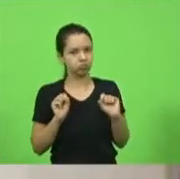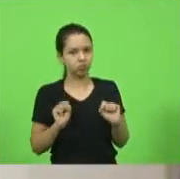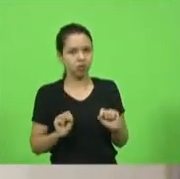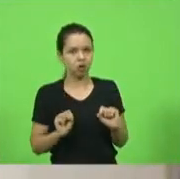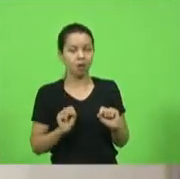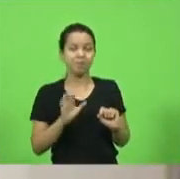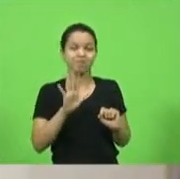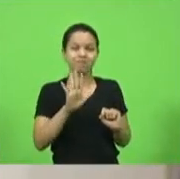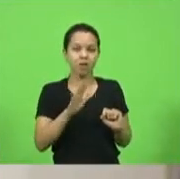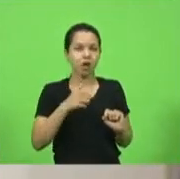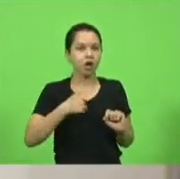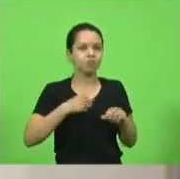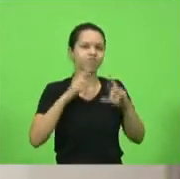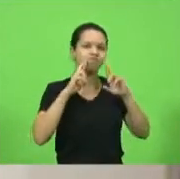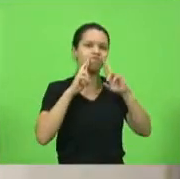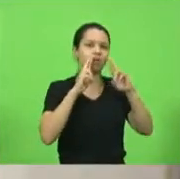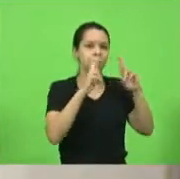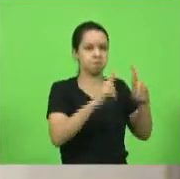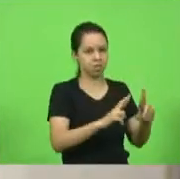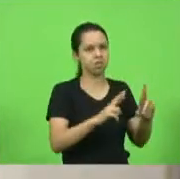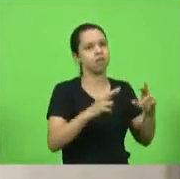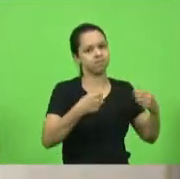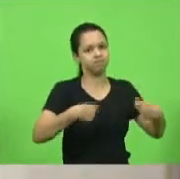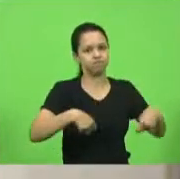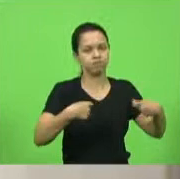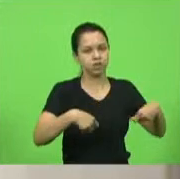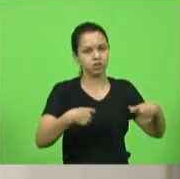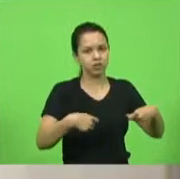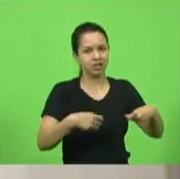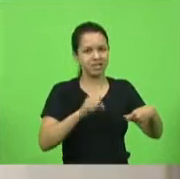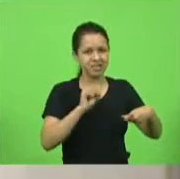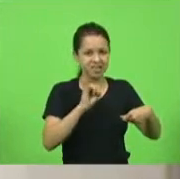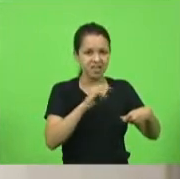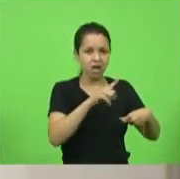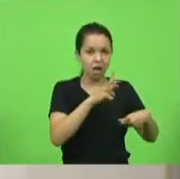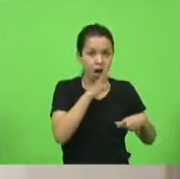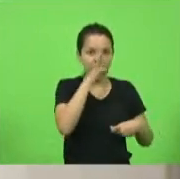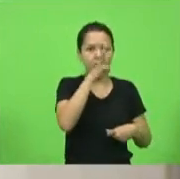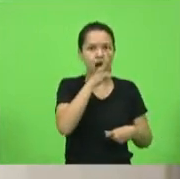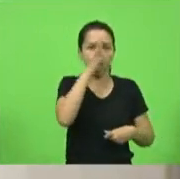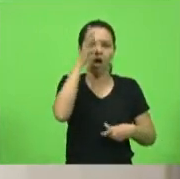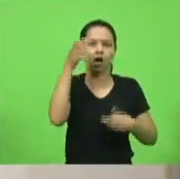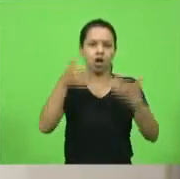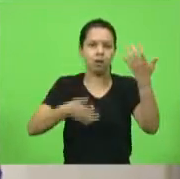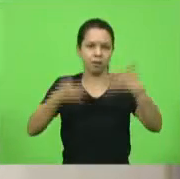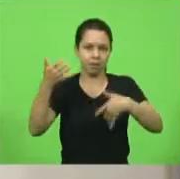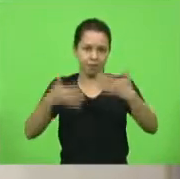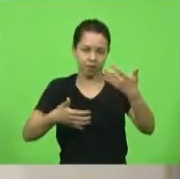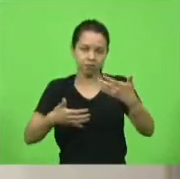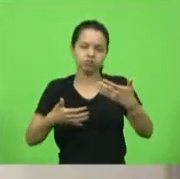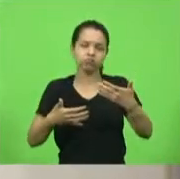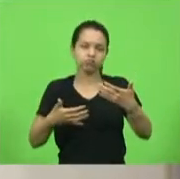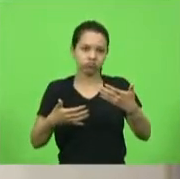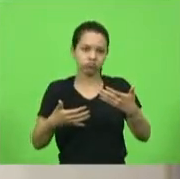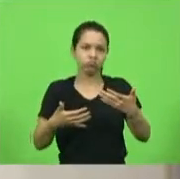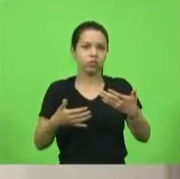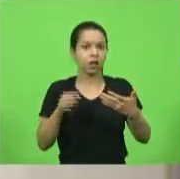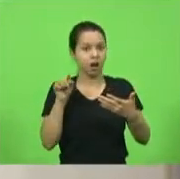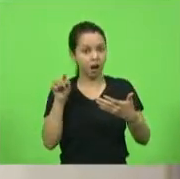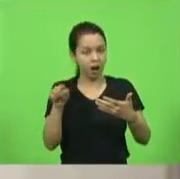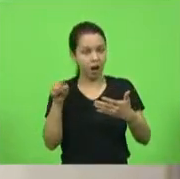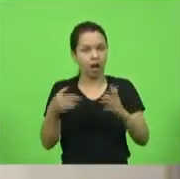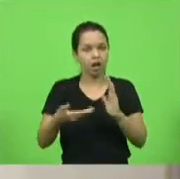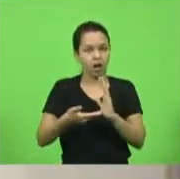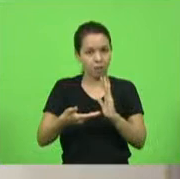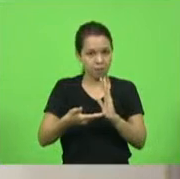respeitar o que é falado. Se houve excesso na fala do deputado Daniel Silveira, a casa, a Câmara